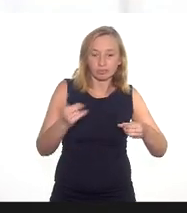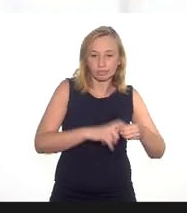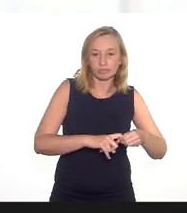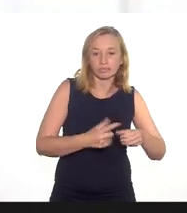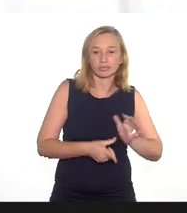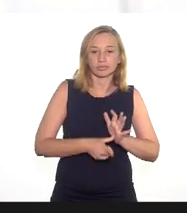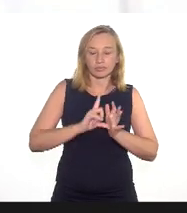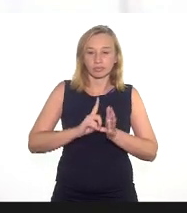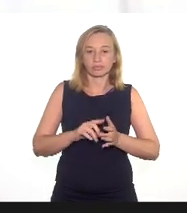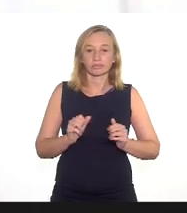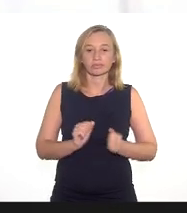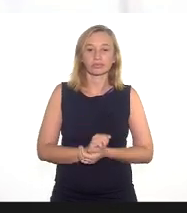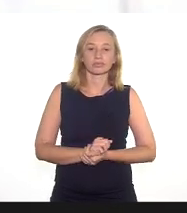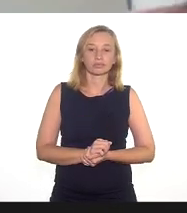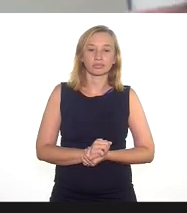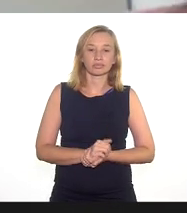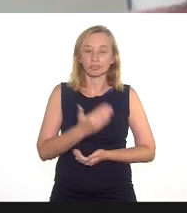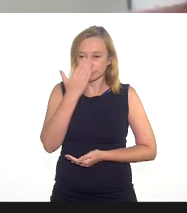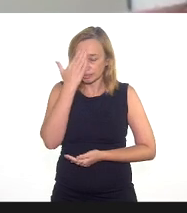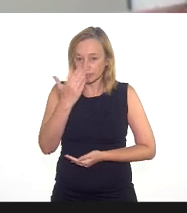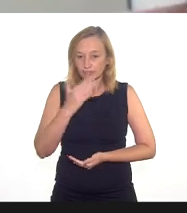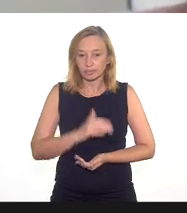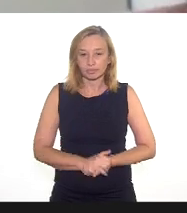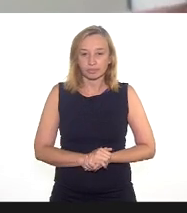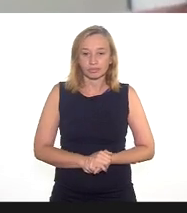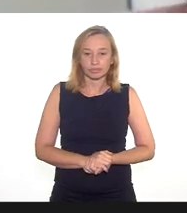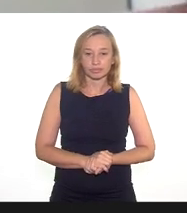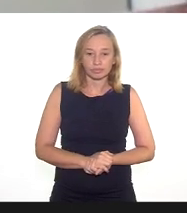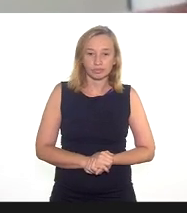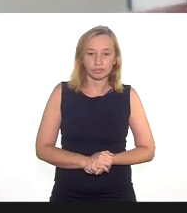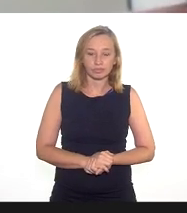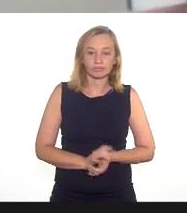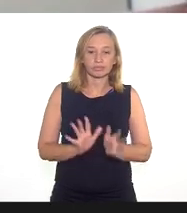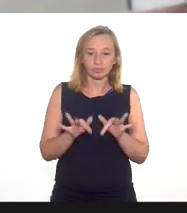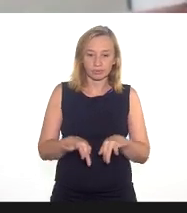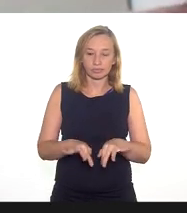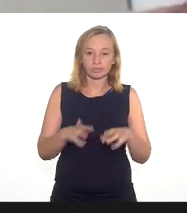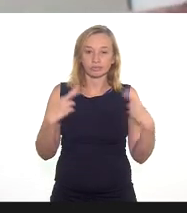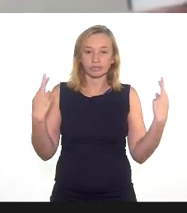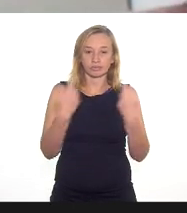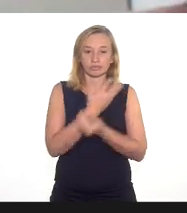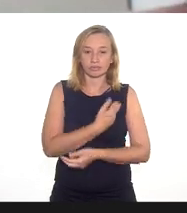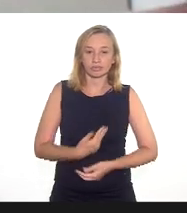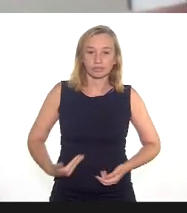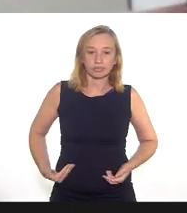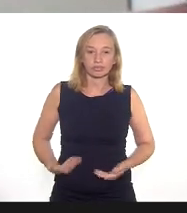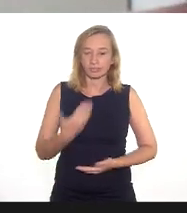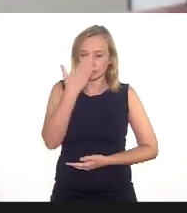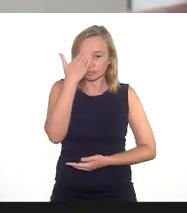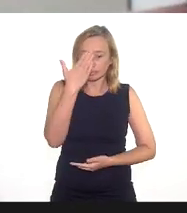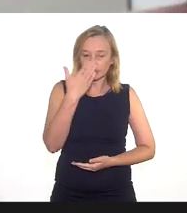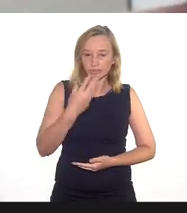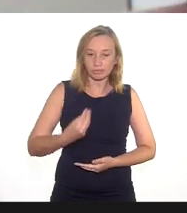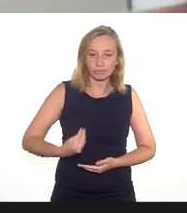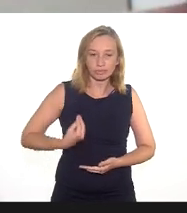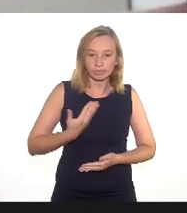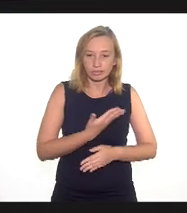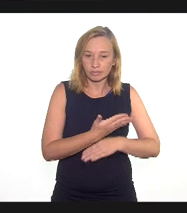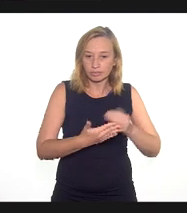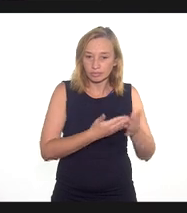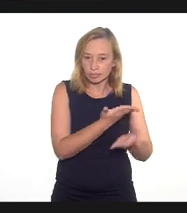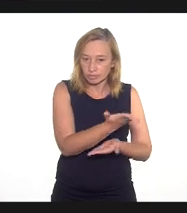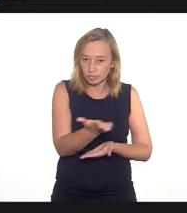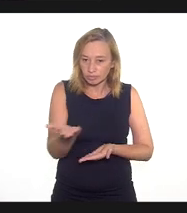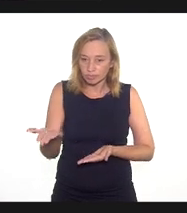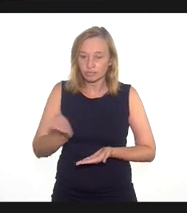brilhar. Obrigado. E considero, então, encerrada essa audiência pública. Agradecemos a presença de todas e